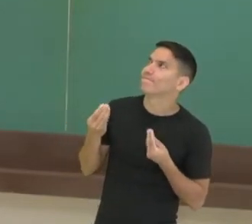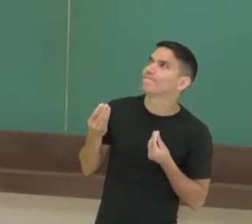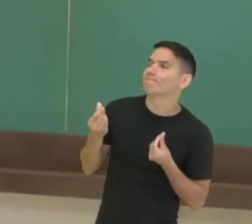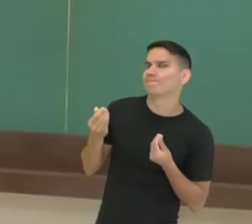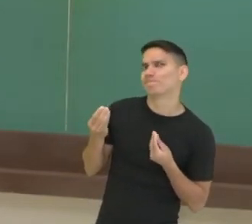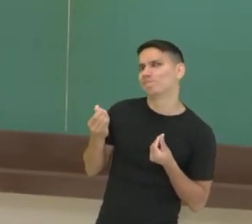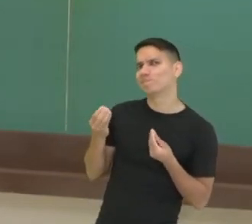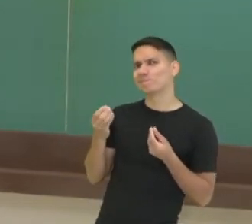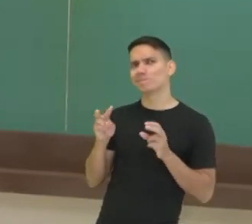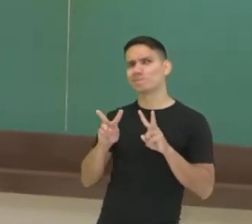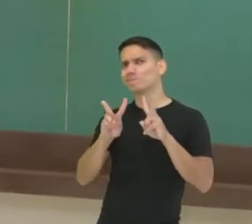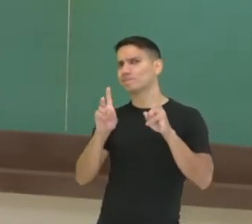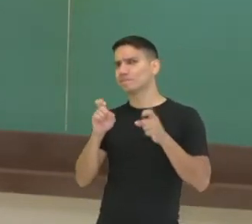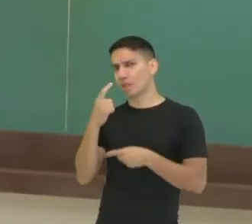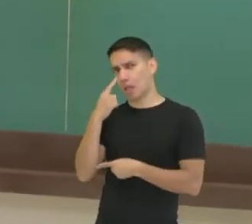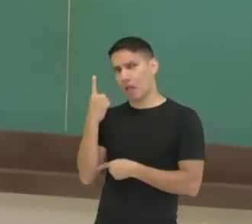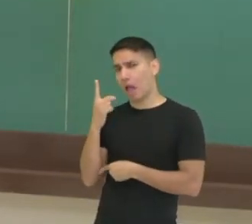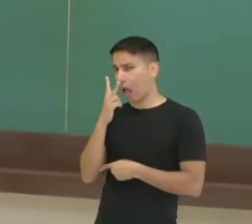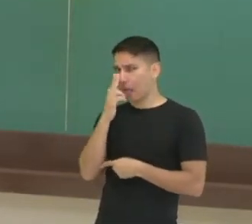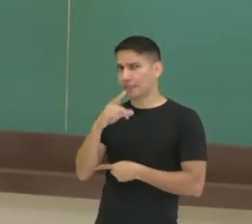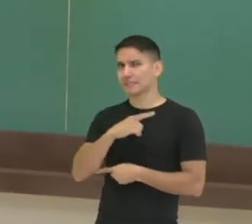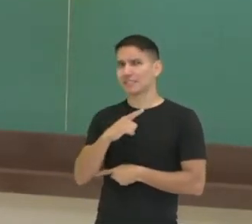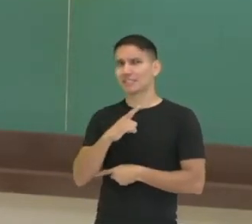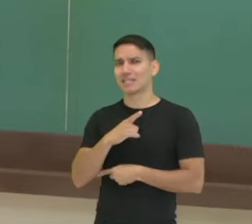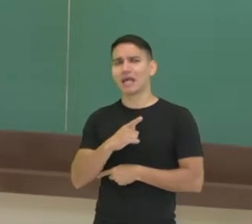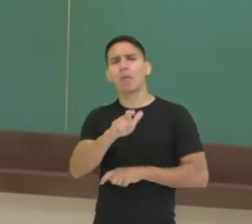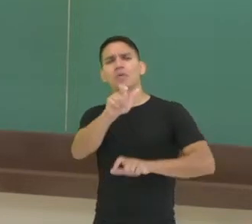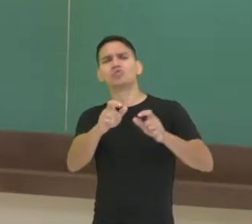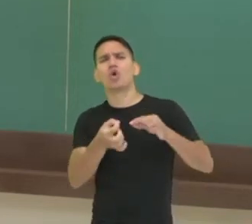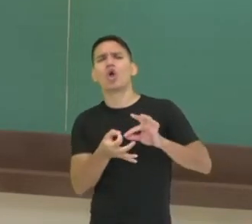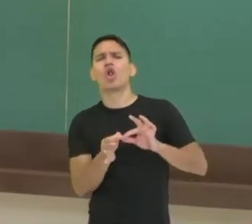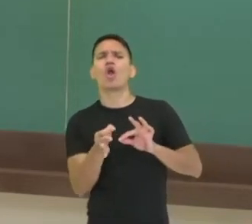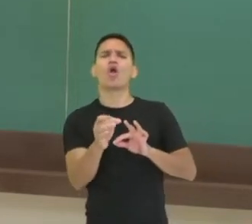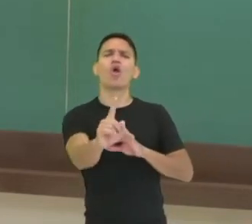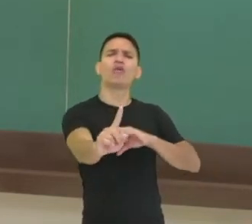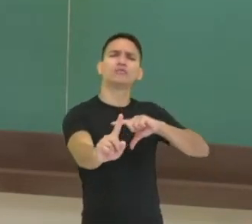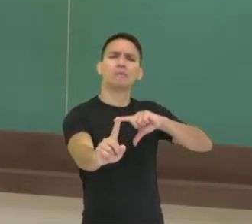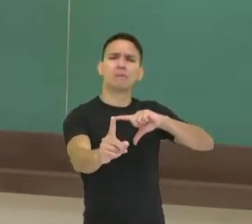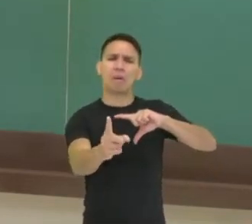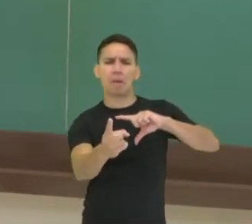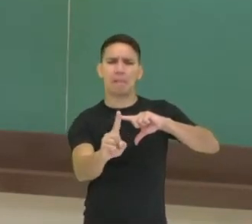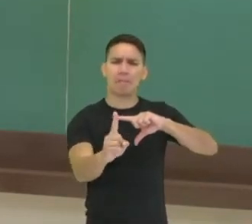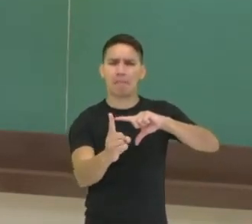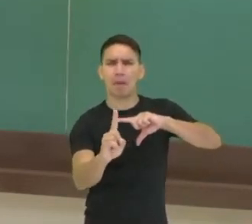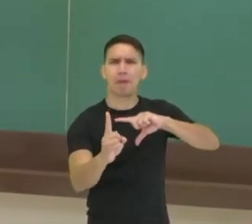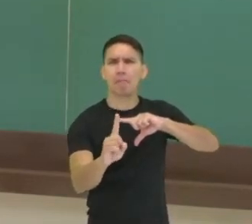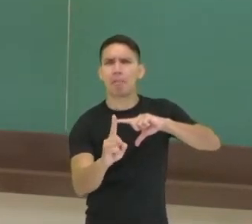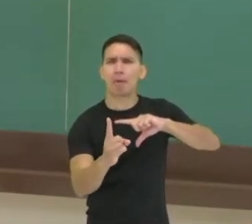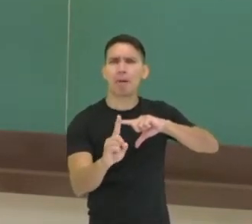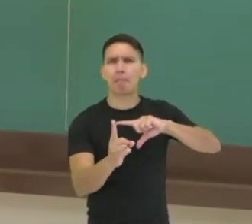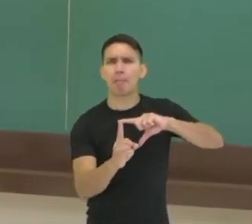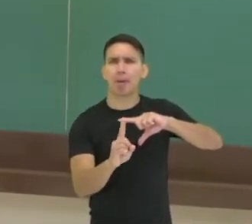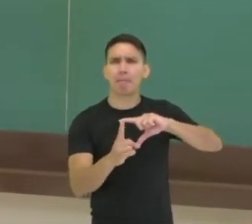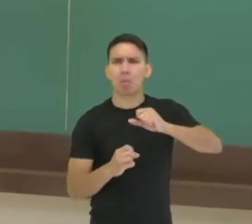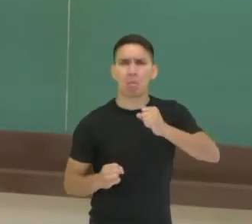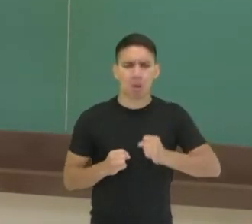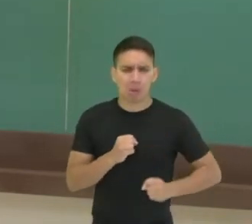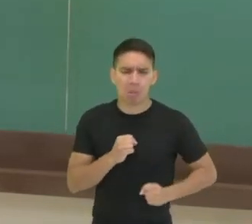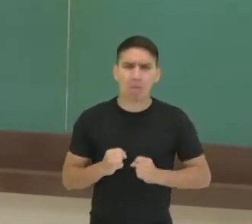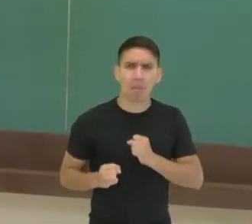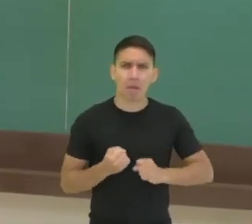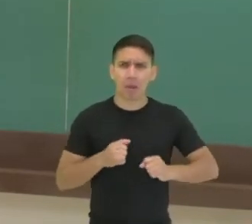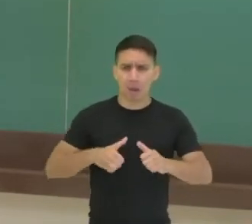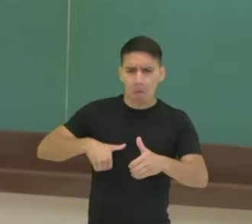Vamos dizer que tem um jogador que está lá longe, lá no meio do campo, e está vindo em direção a ele, correndo, chutando essa